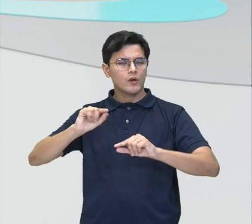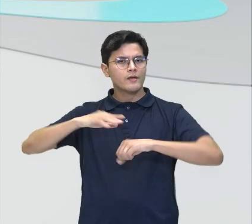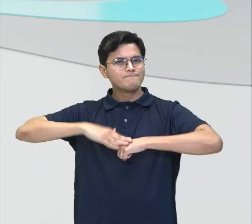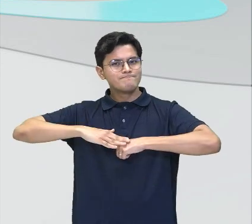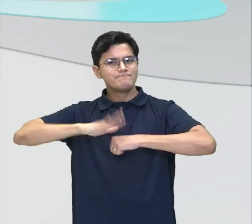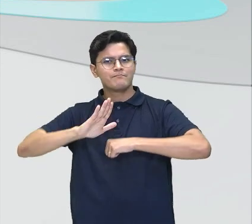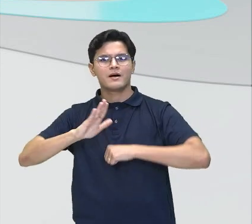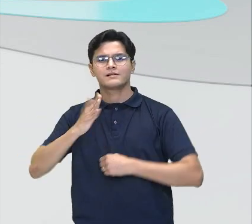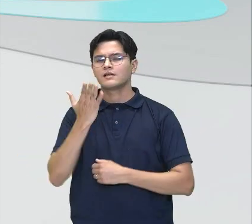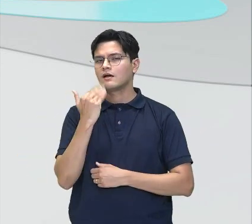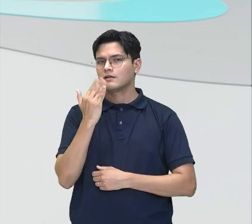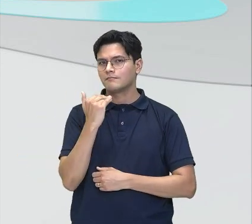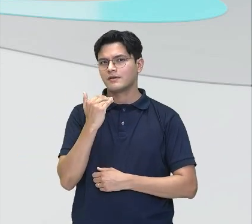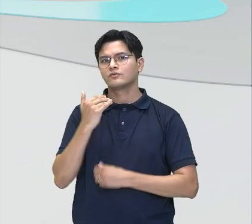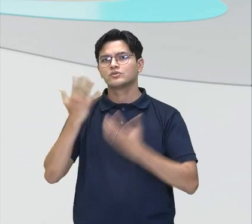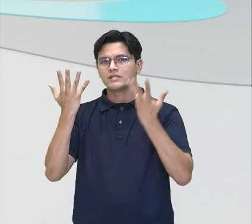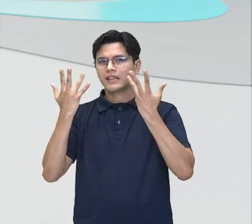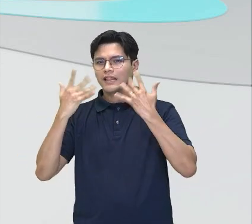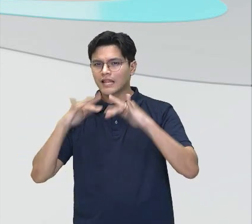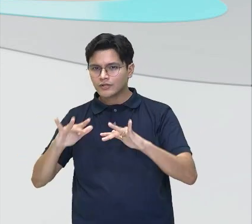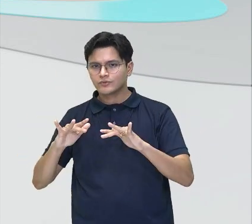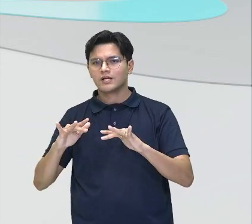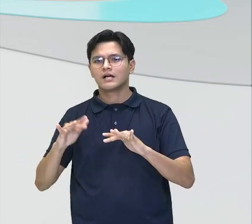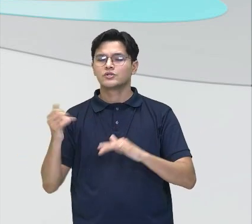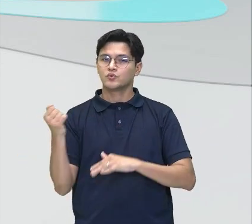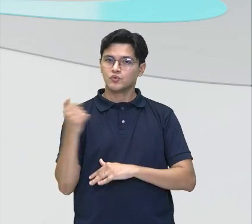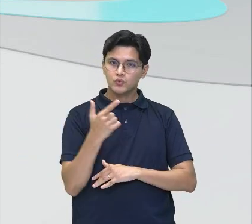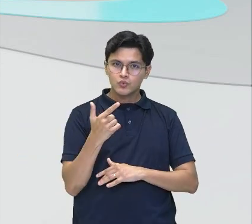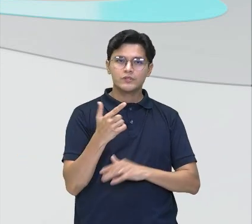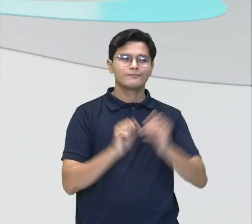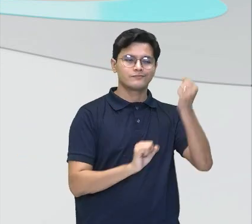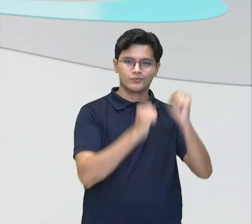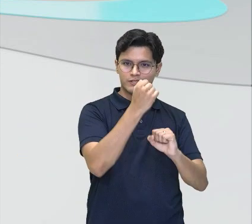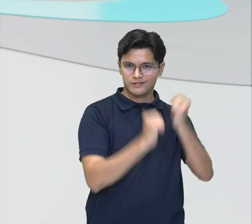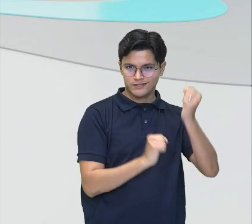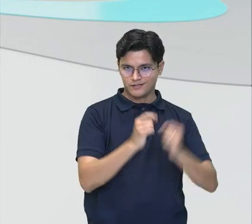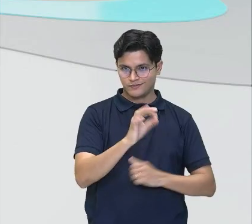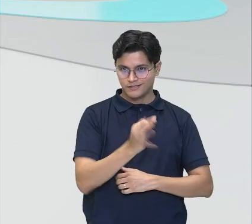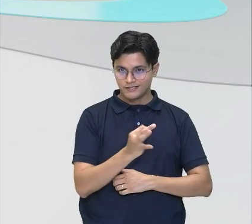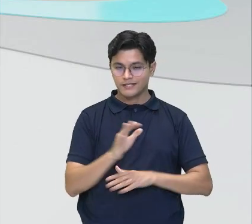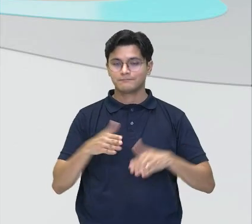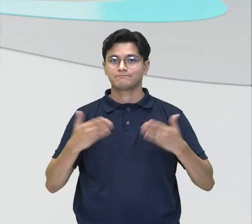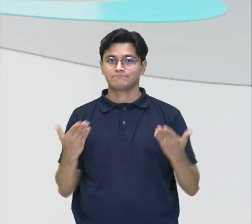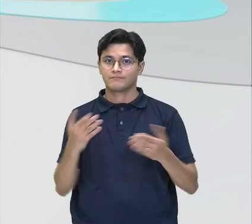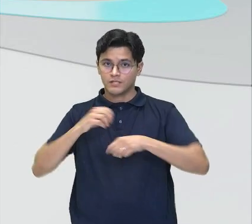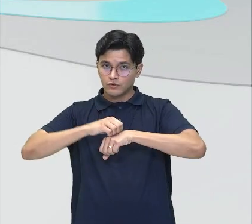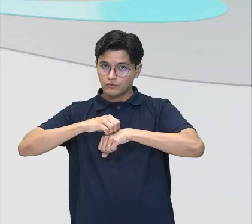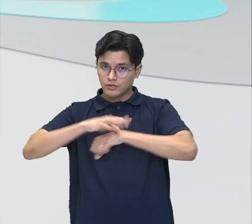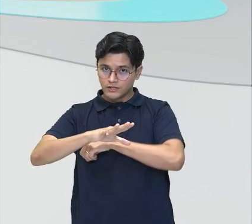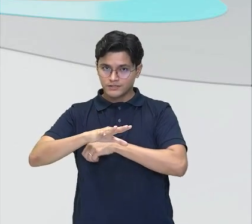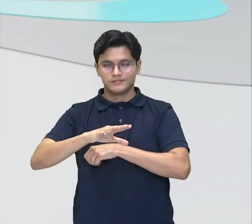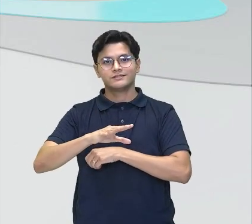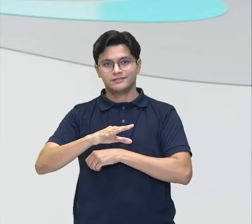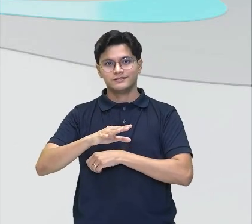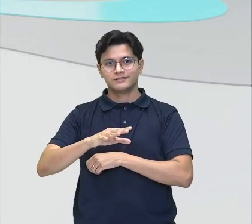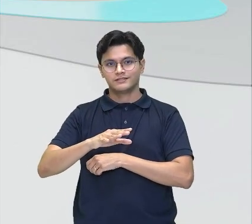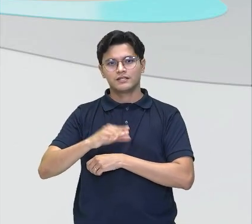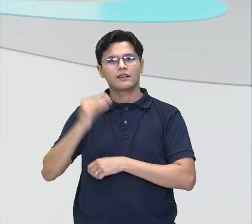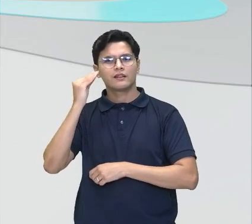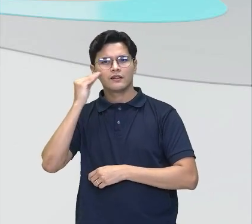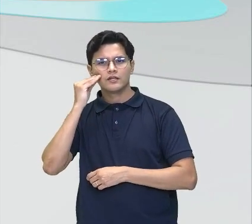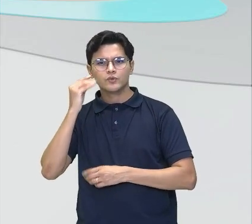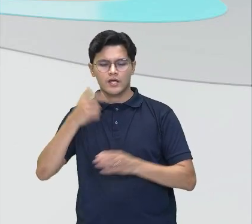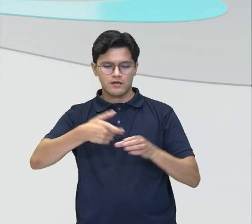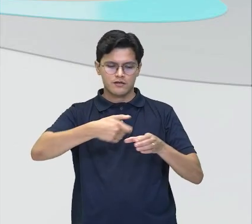alimentos naturais do que processados. E nesse sentido fica a dica, né? Descasque mais alimentos do